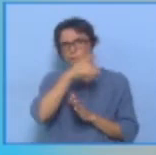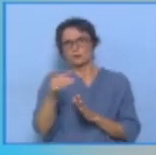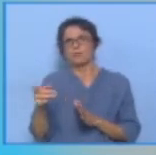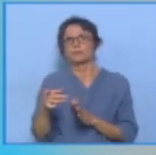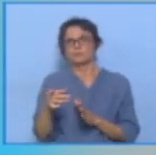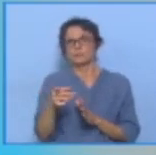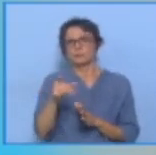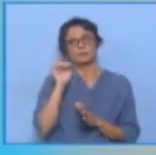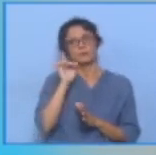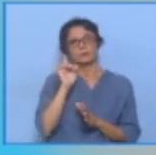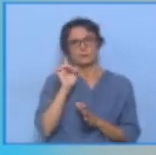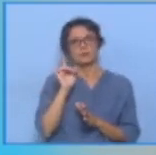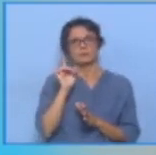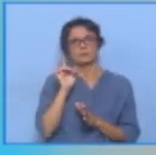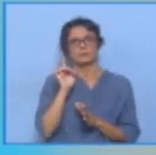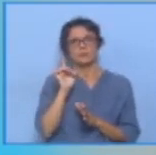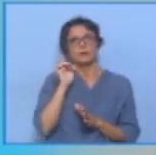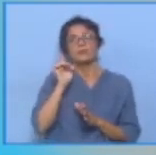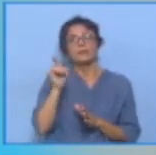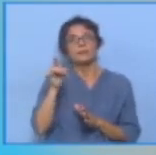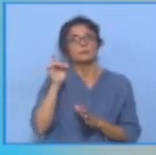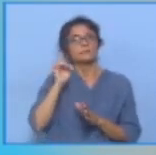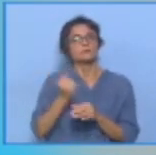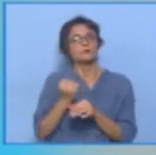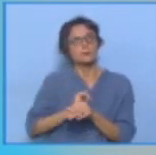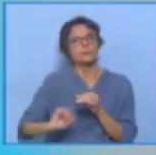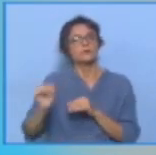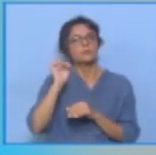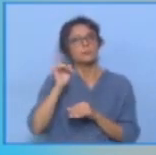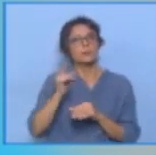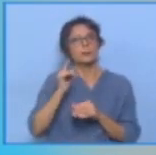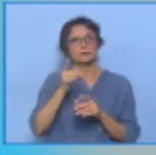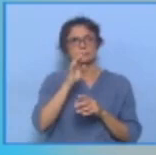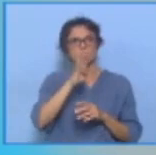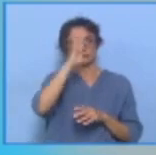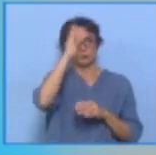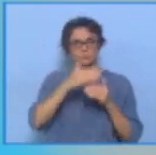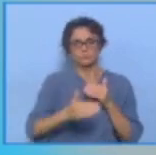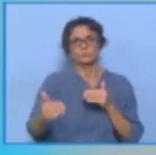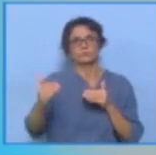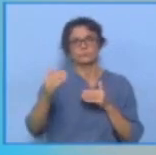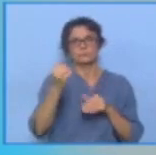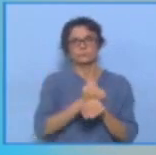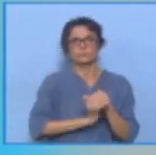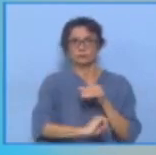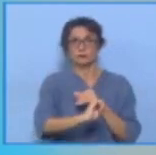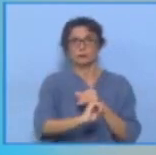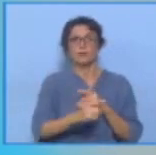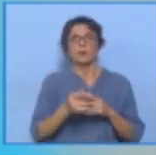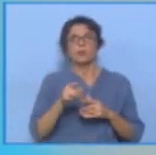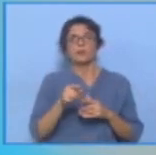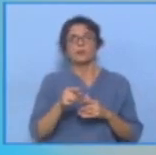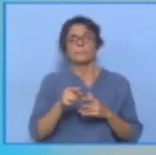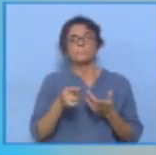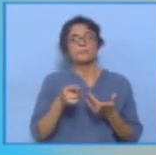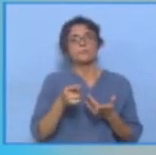o pontificado do Papa Francisco e para aquilo que ele pretende de uma igreja aberta e em diálogo e muito próxima das fronteiras que muitas vezes são